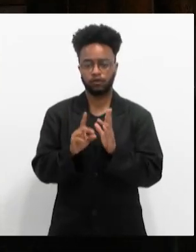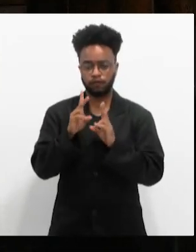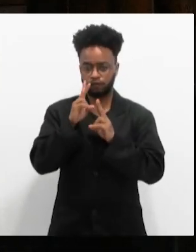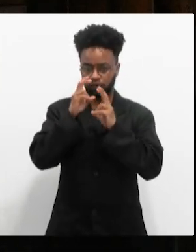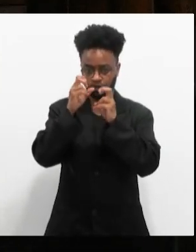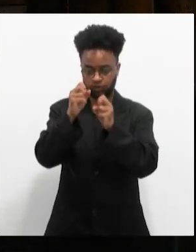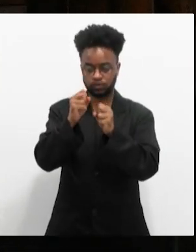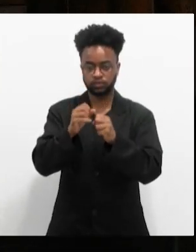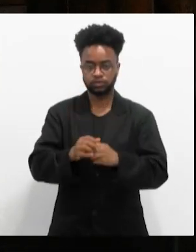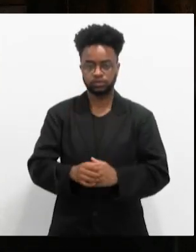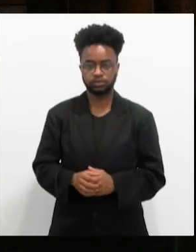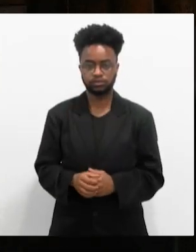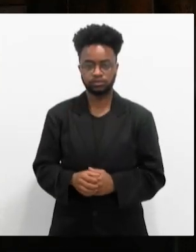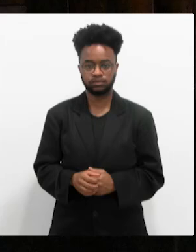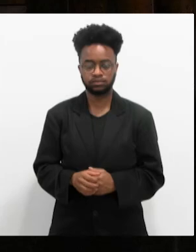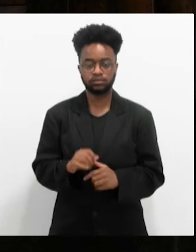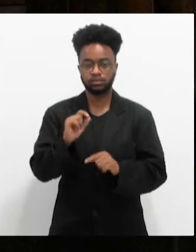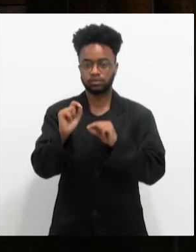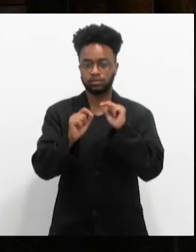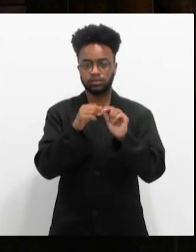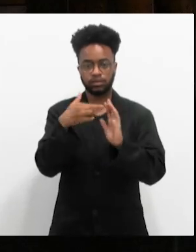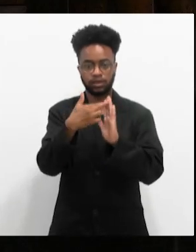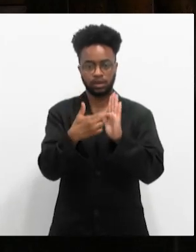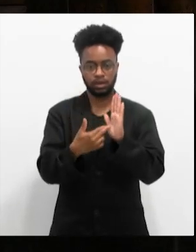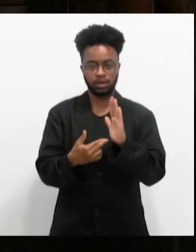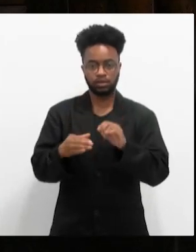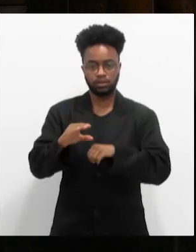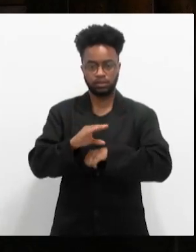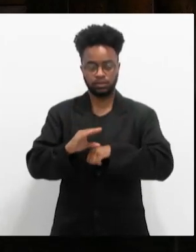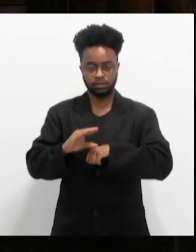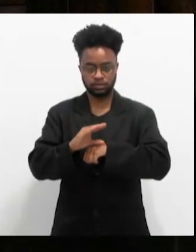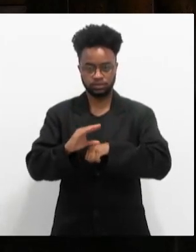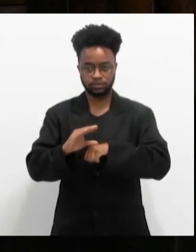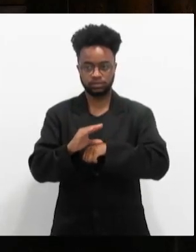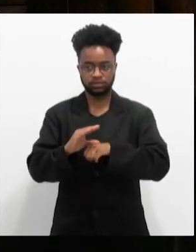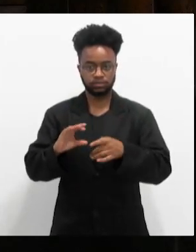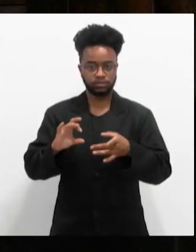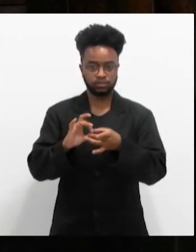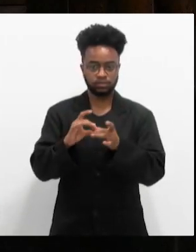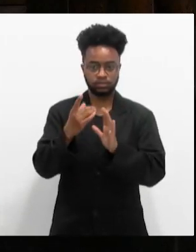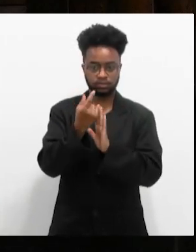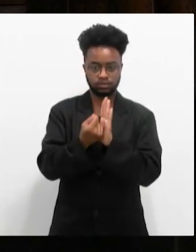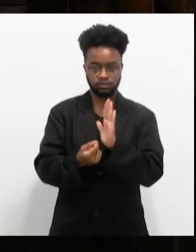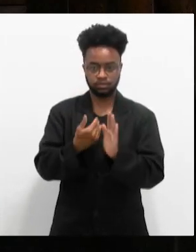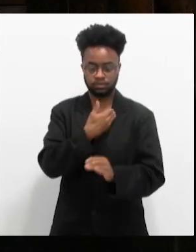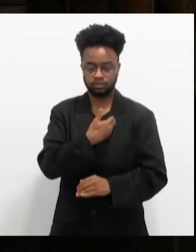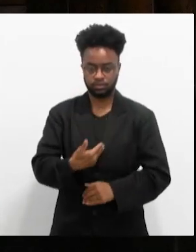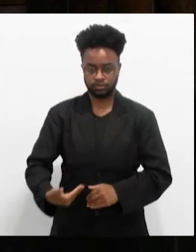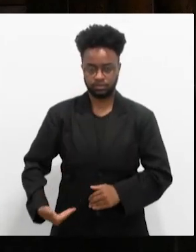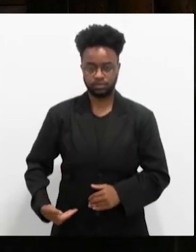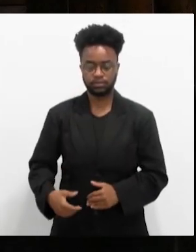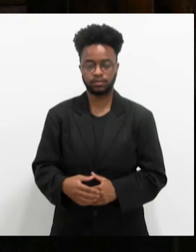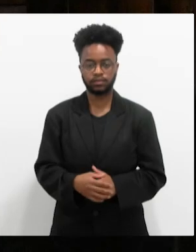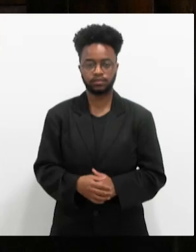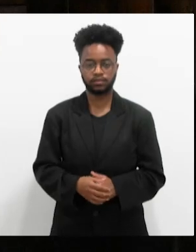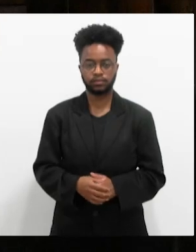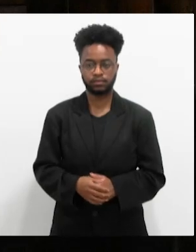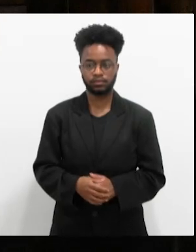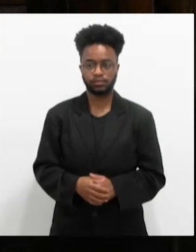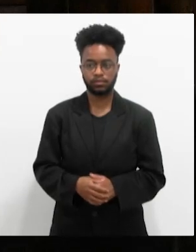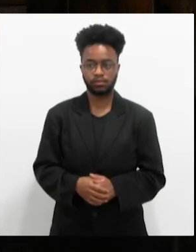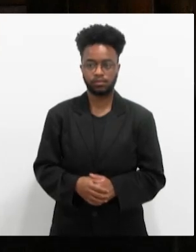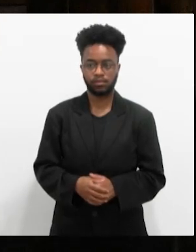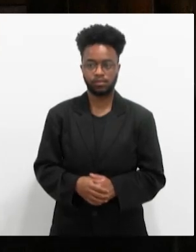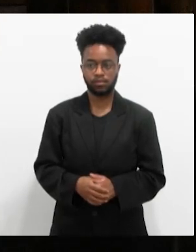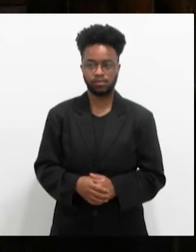forte, os preceitos constitucionais do orçamento público. Eis que